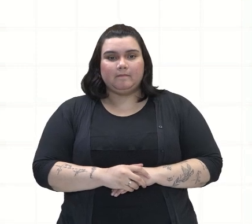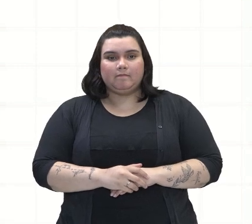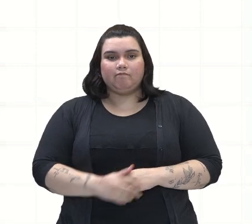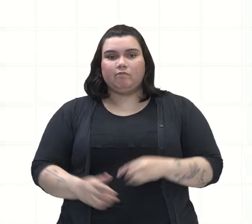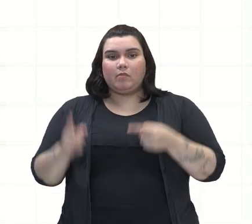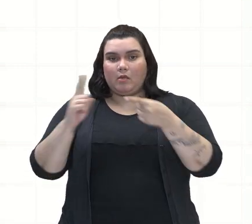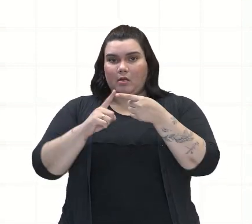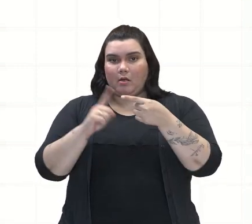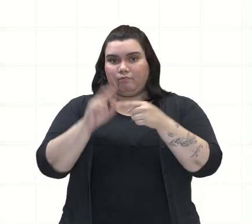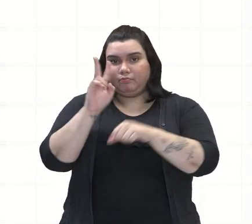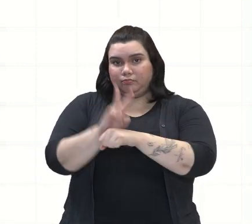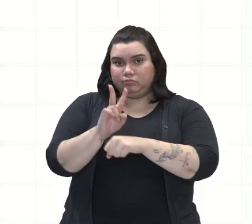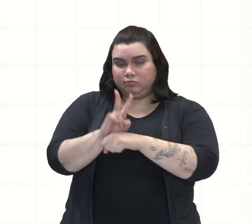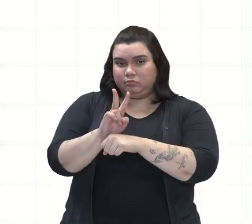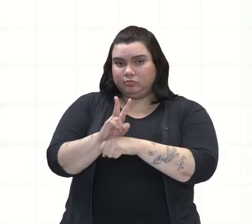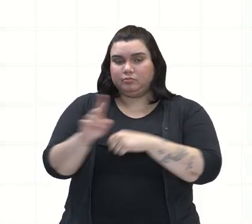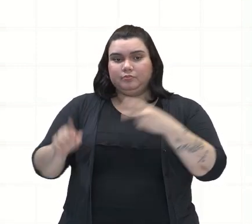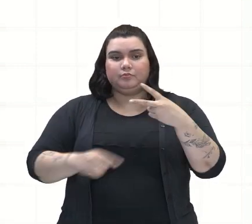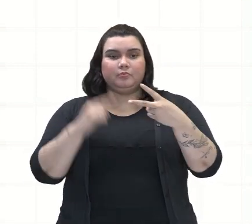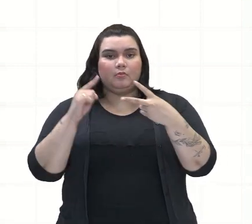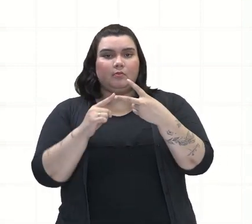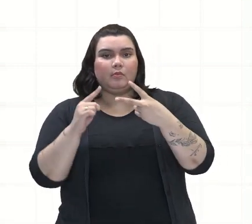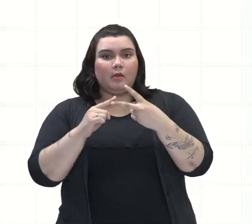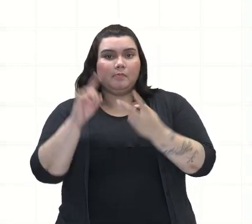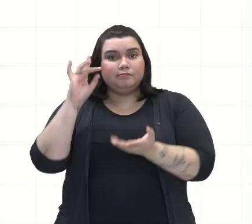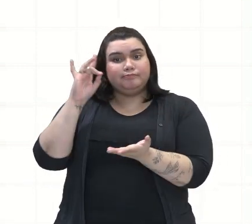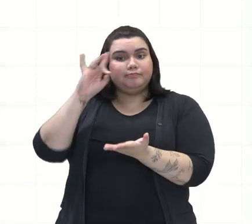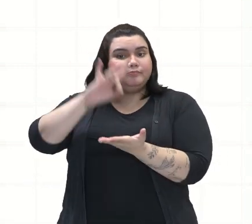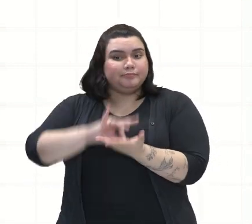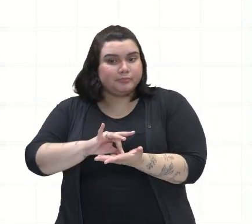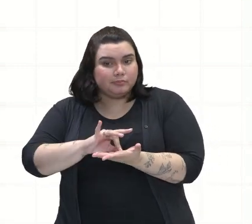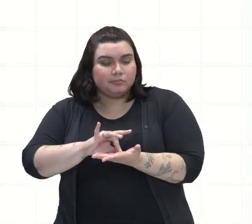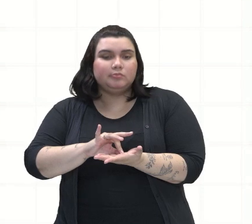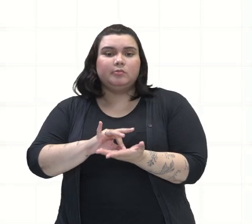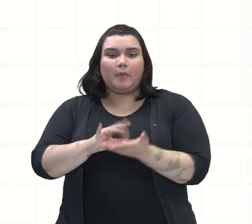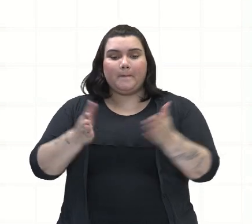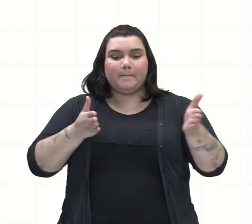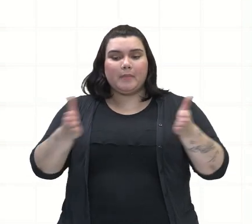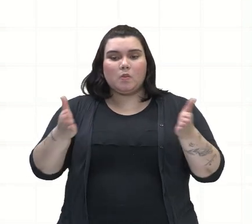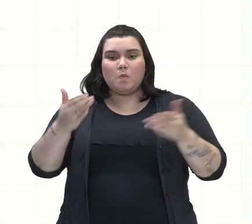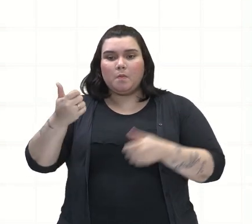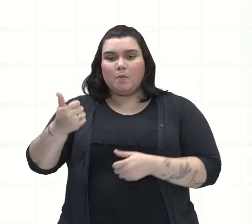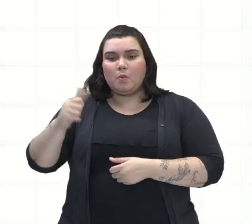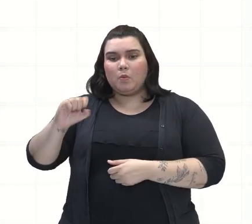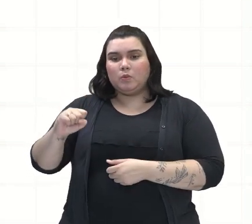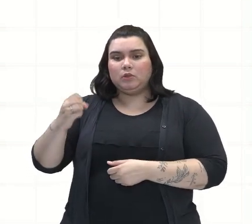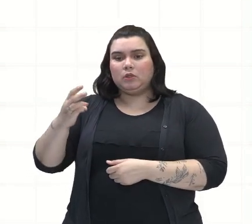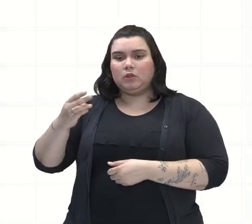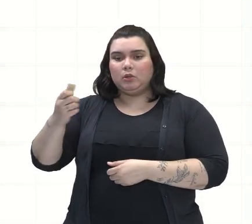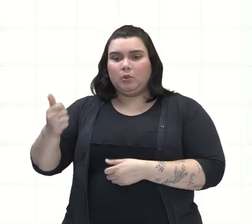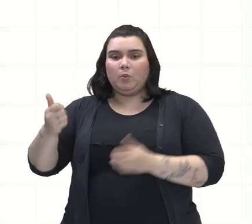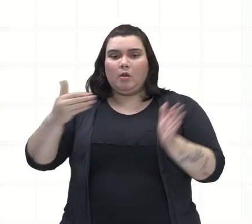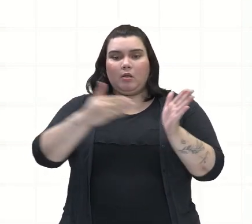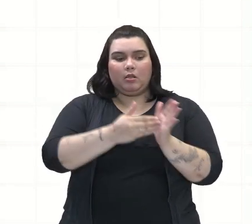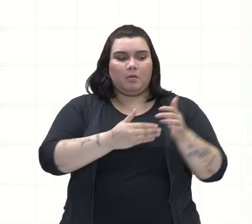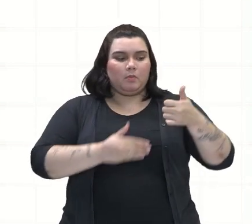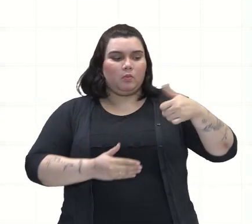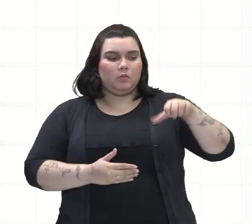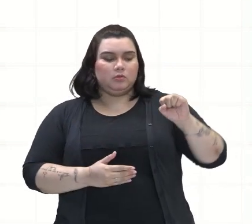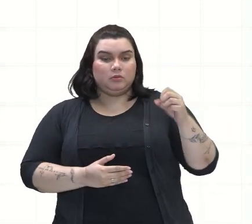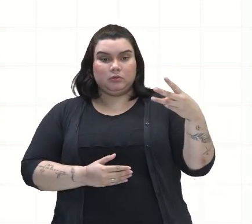regência provisória, a regência permanente, que dura entre 31 e